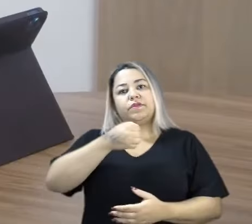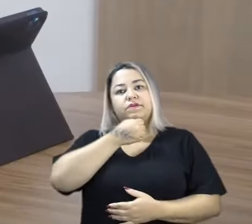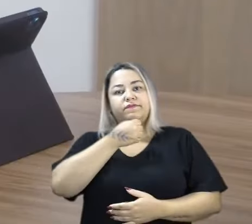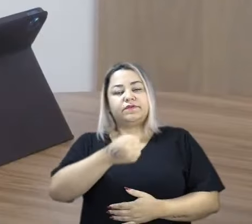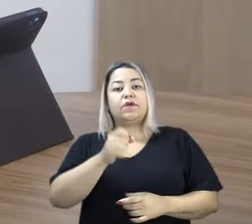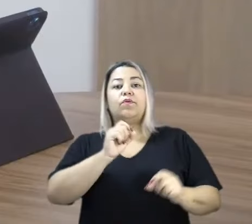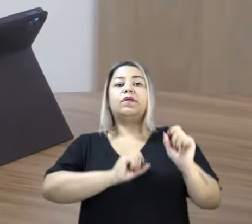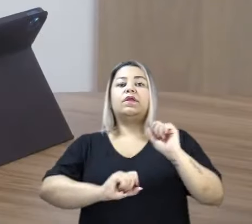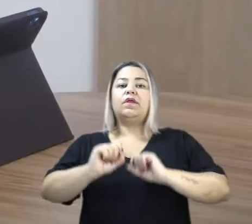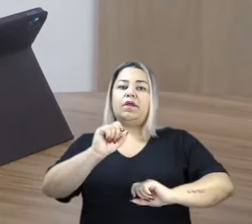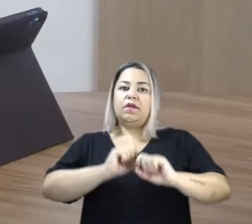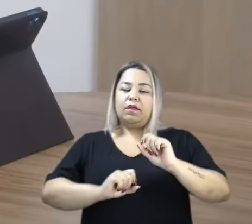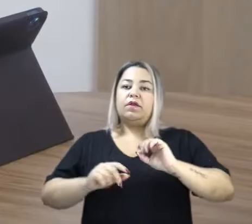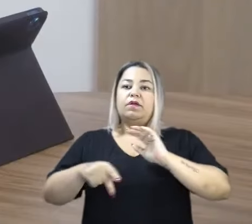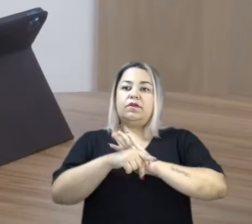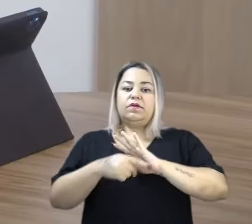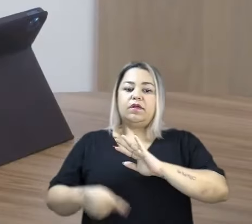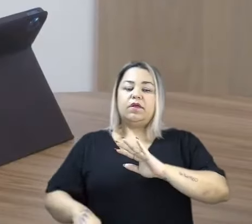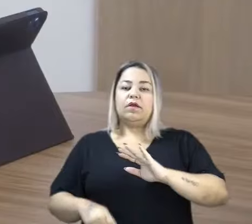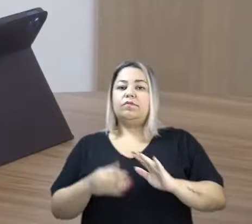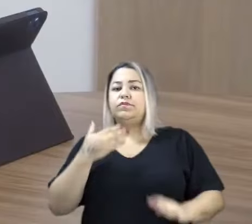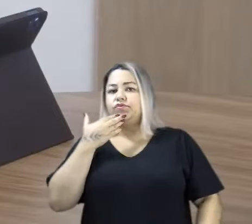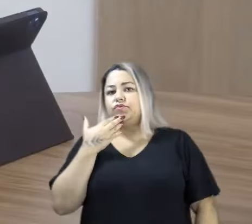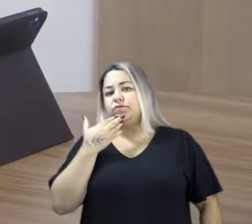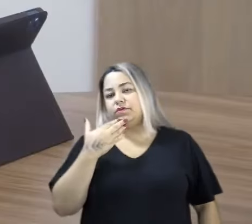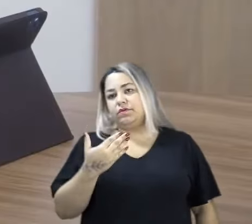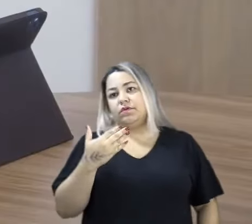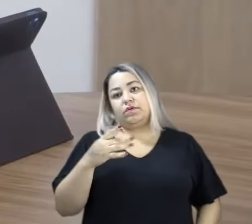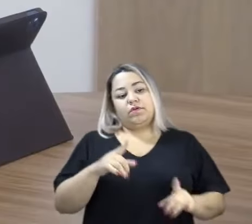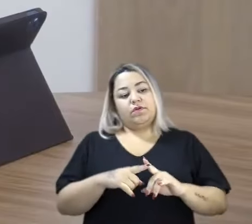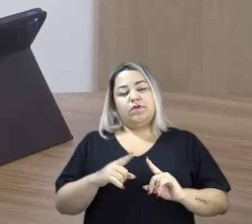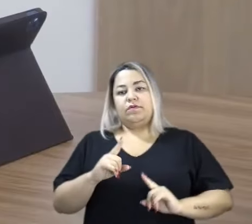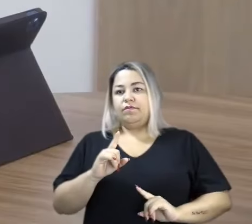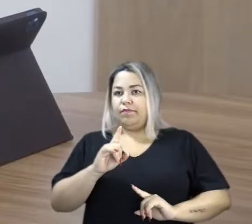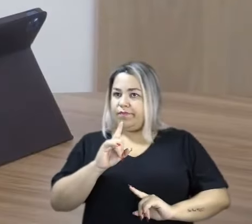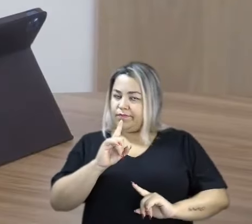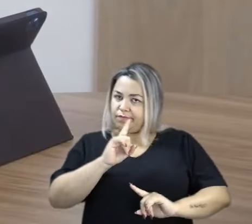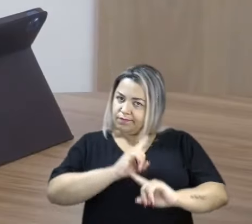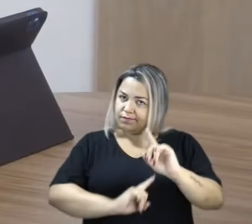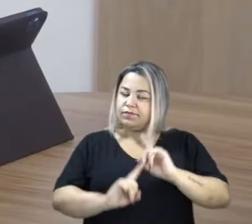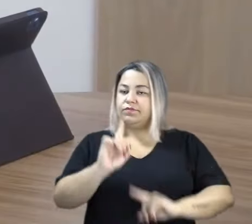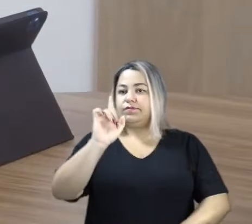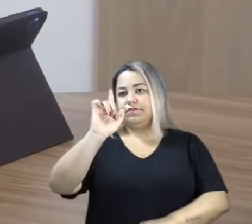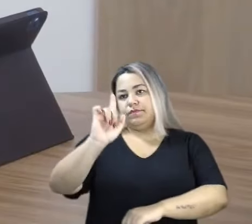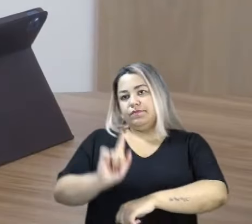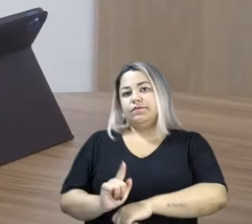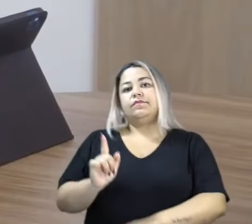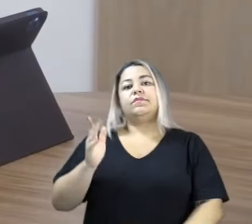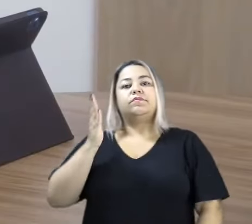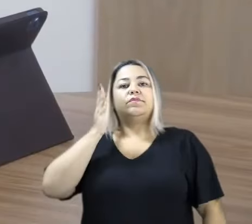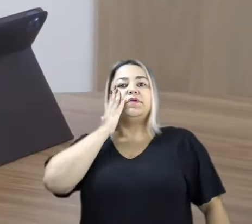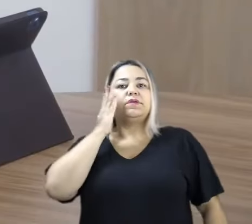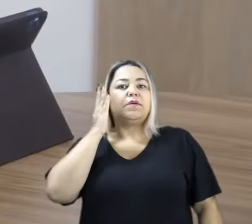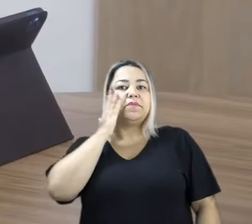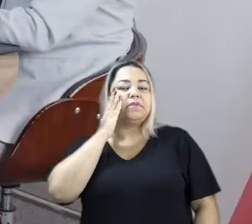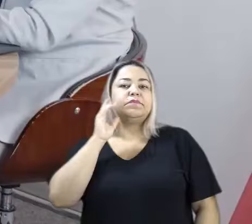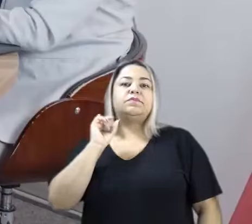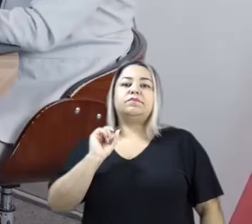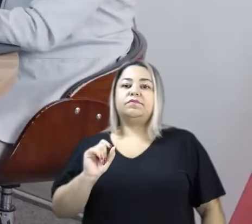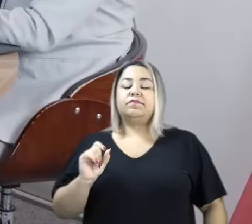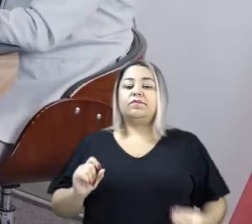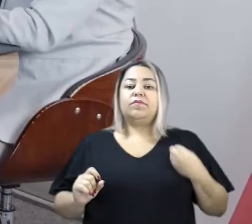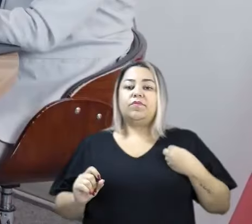dela, é que essa é uma demanda que foi construída com gestores. Né? Porque a gente sabe que quem